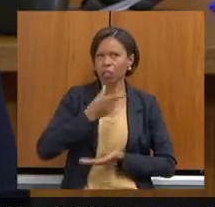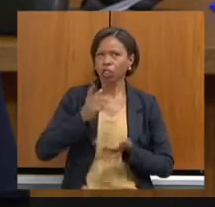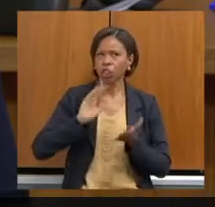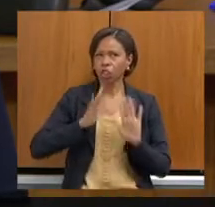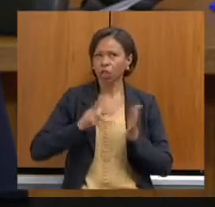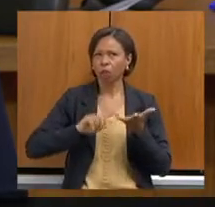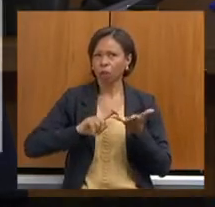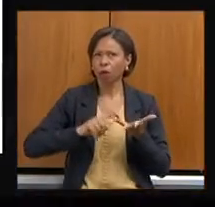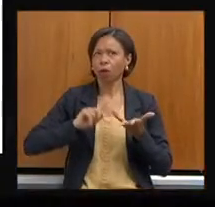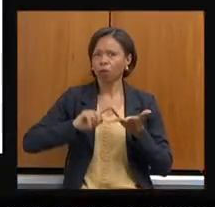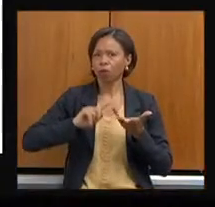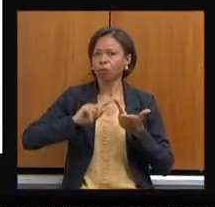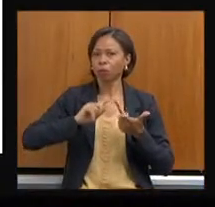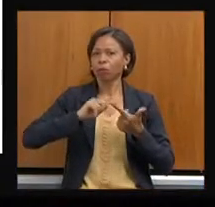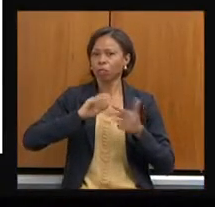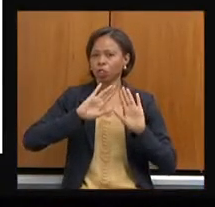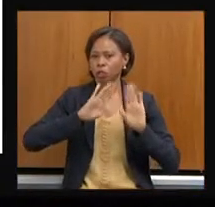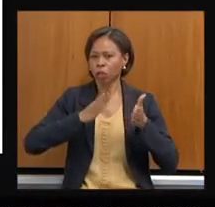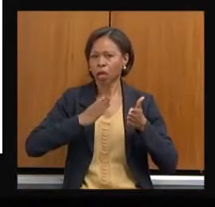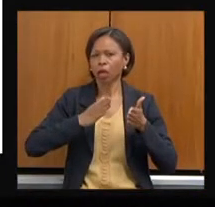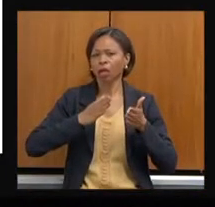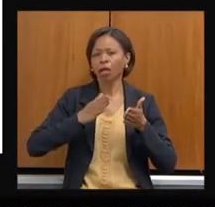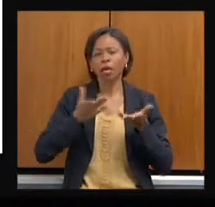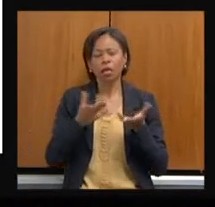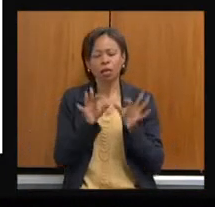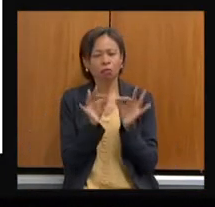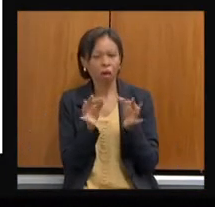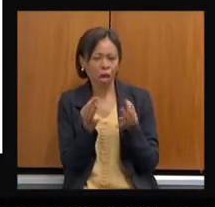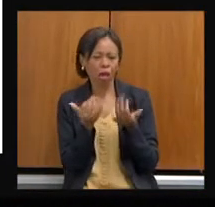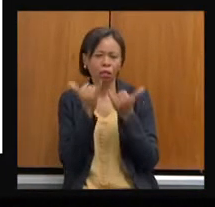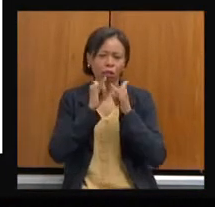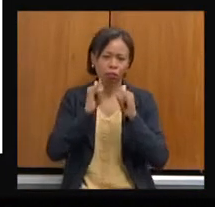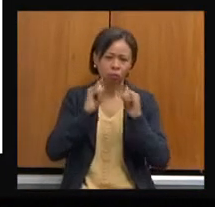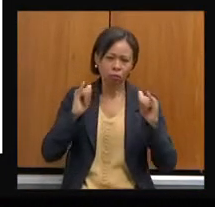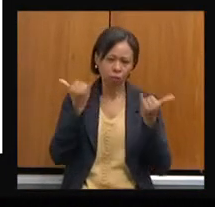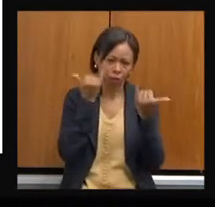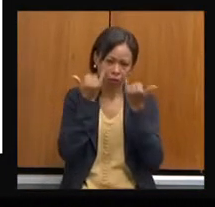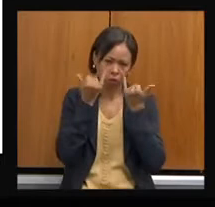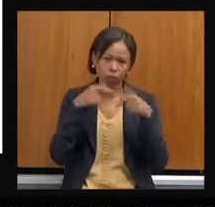agropecuário circulares técnicas e pequenos informativos